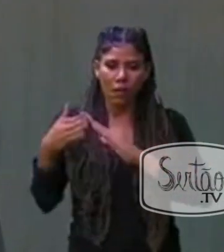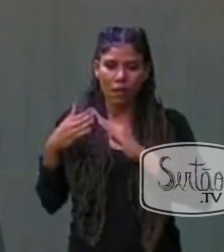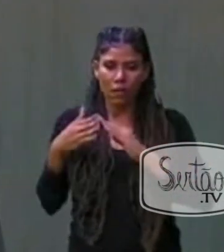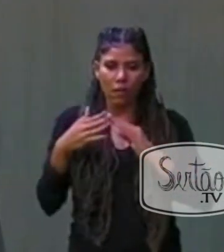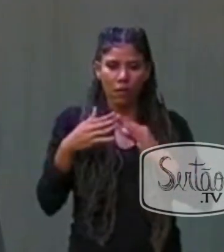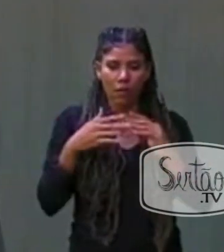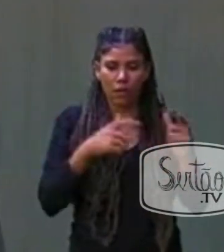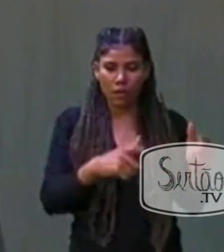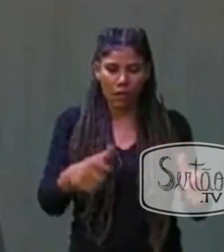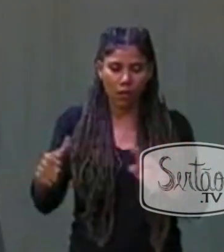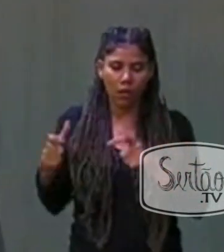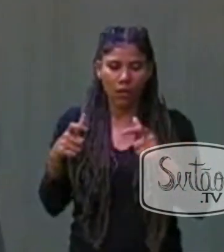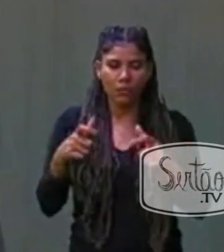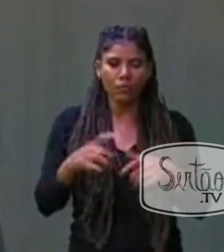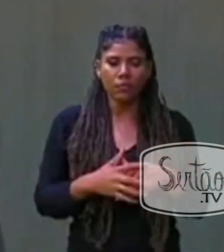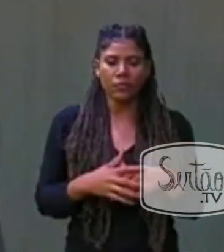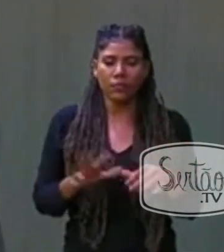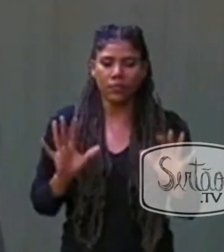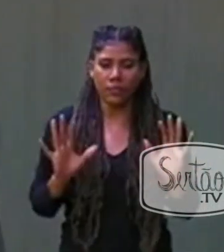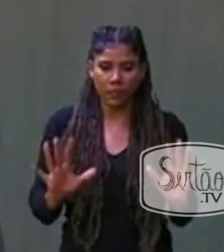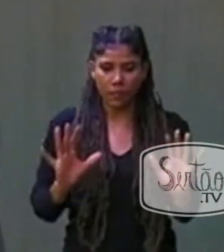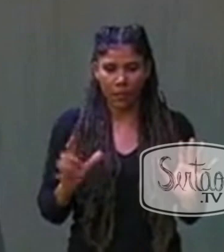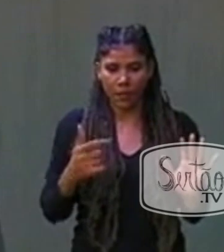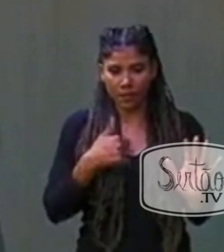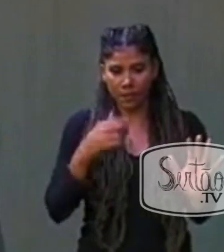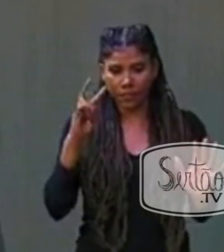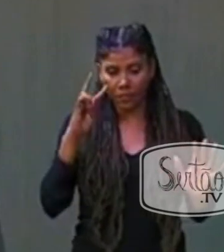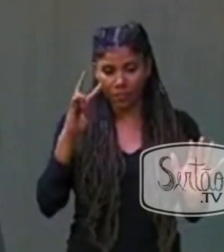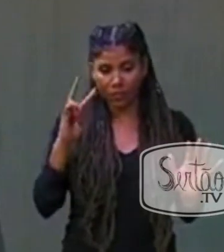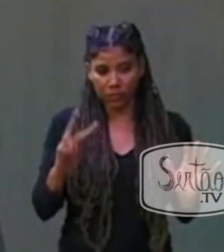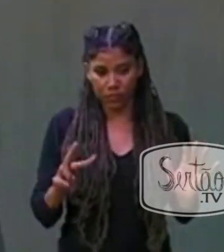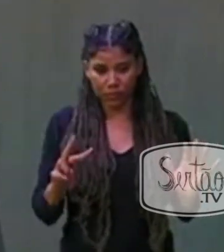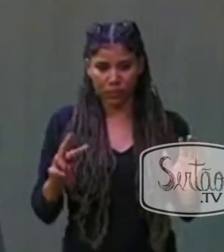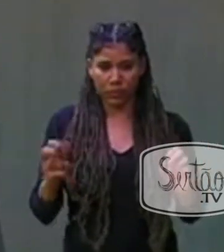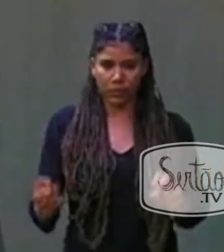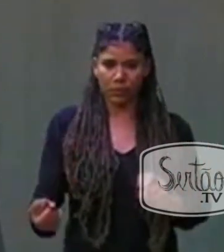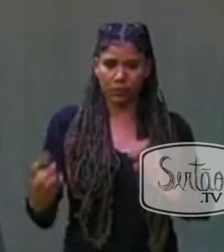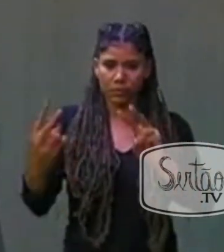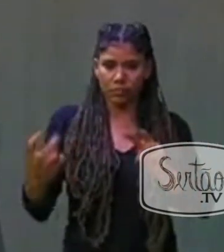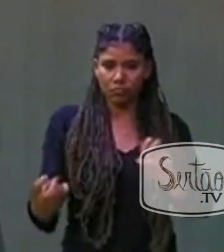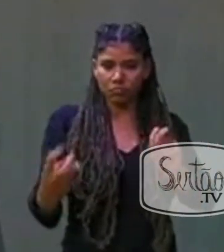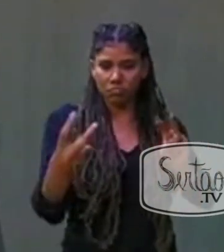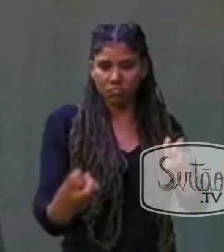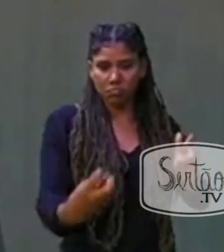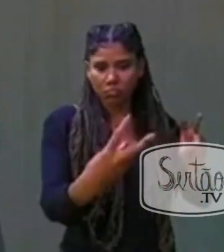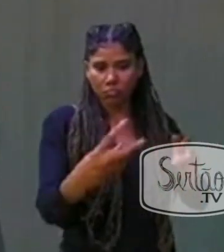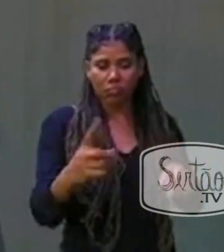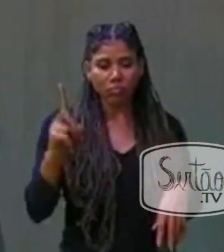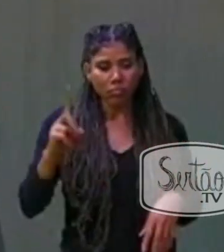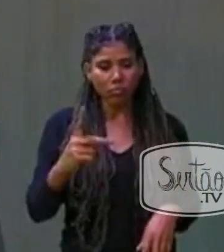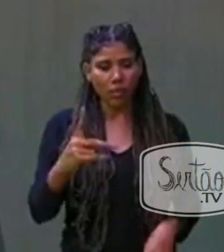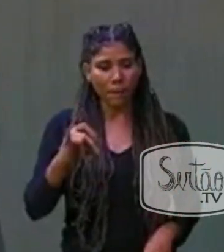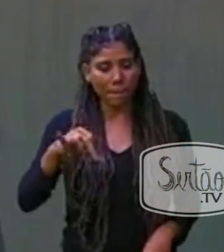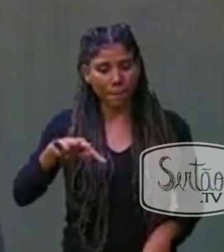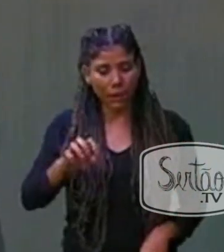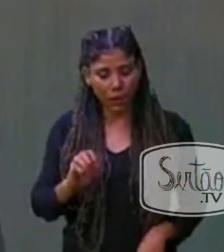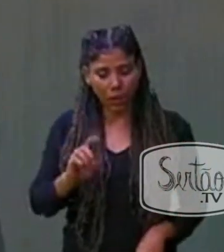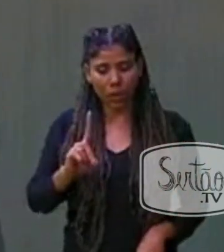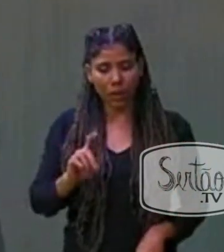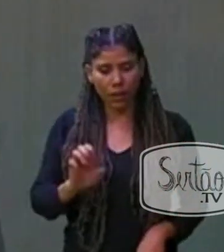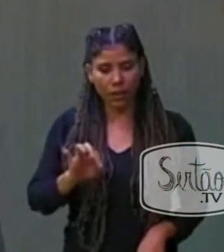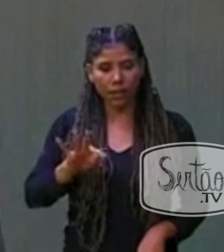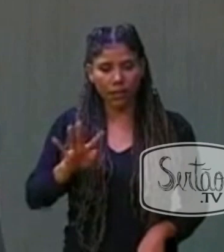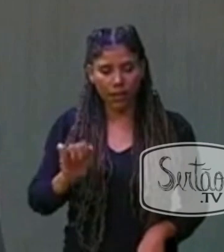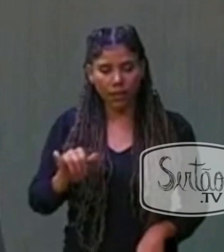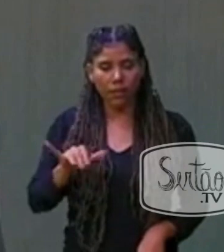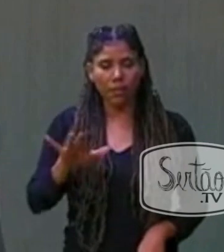comunidades, mas eu vi, olhando nos olhos, lá em Pindoretama, que eu já